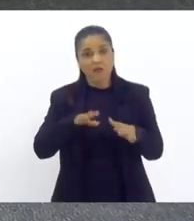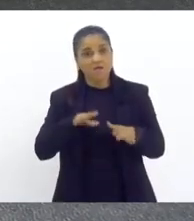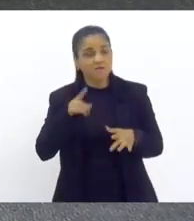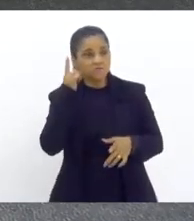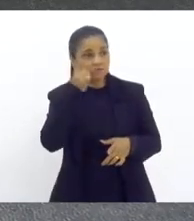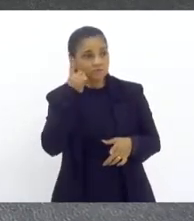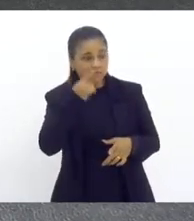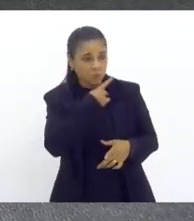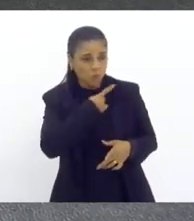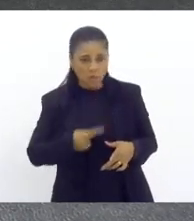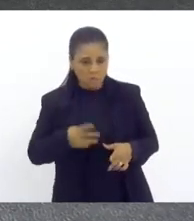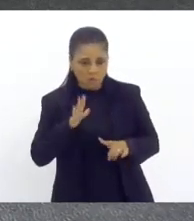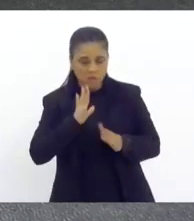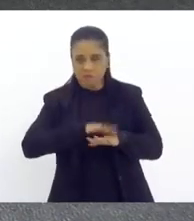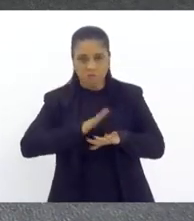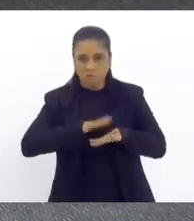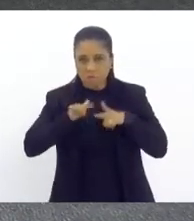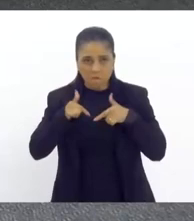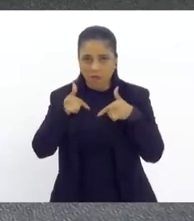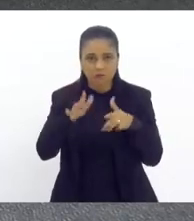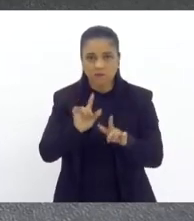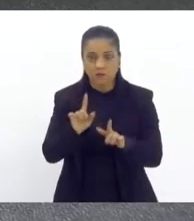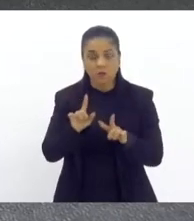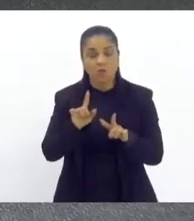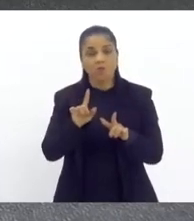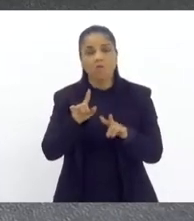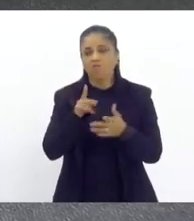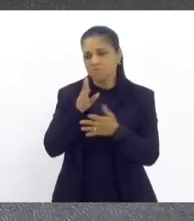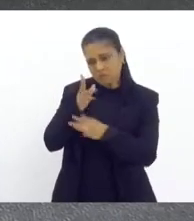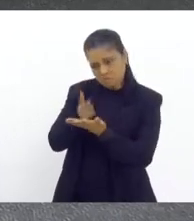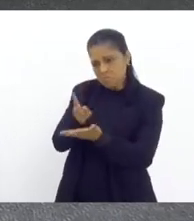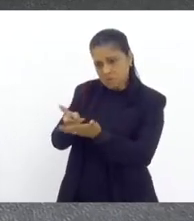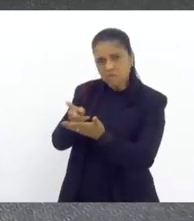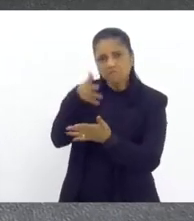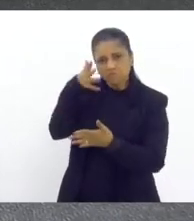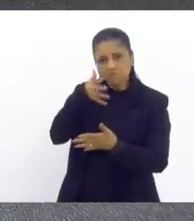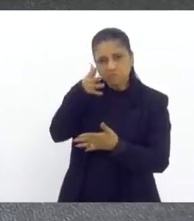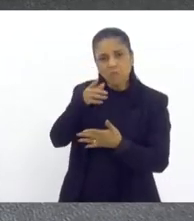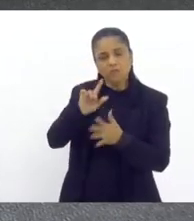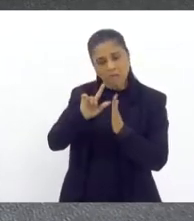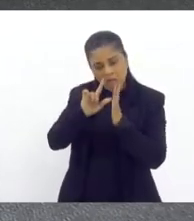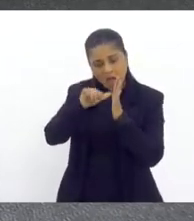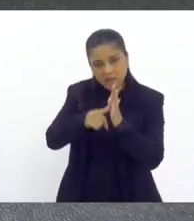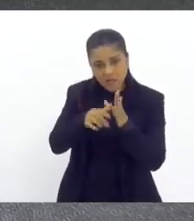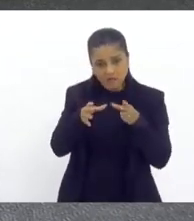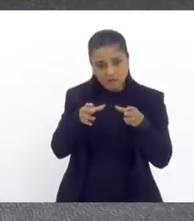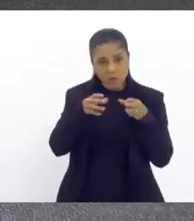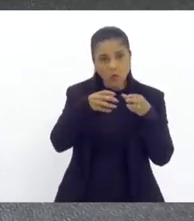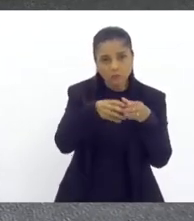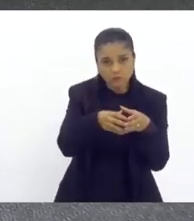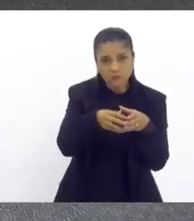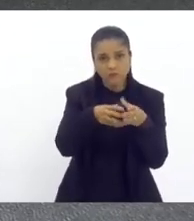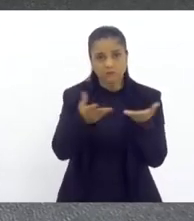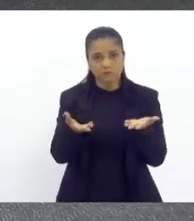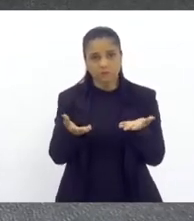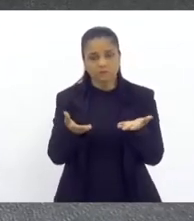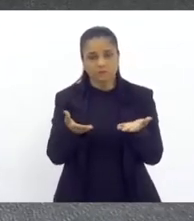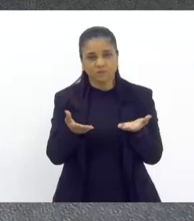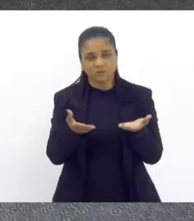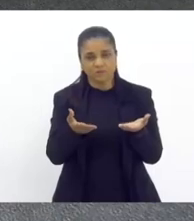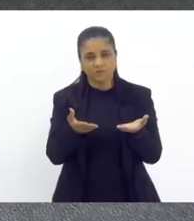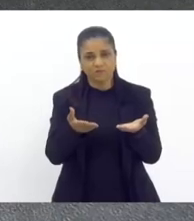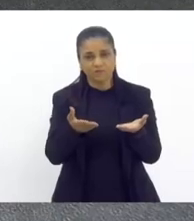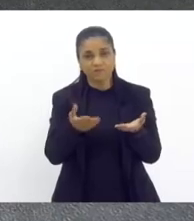da presidência. Como o senhor mesmo disse, pode ser um atraso nas comissões, não é? E foi